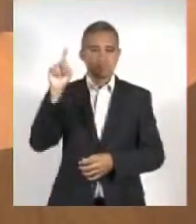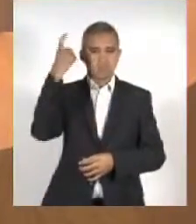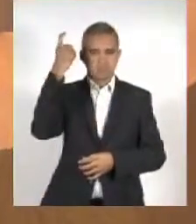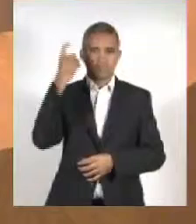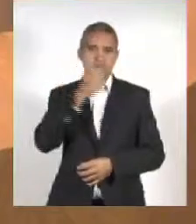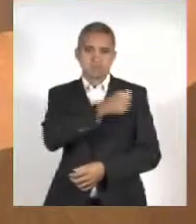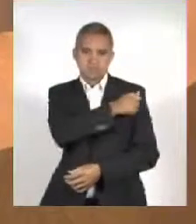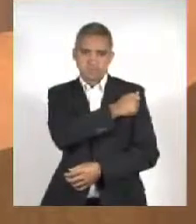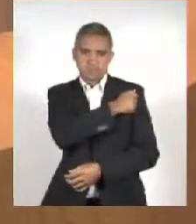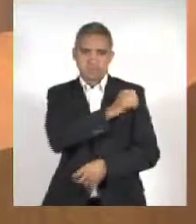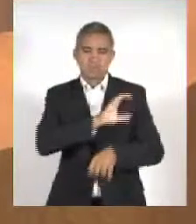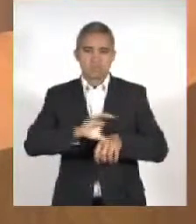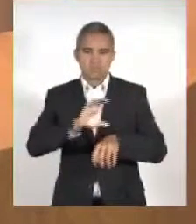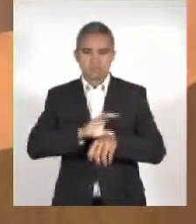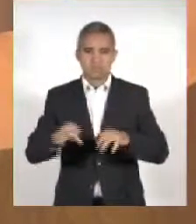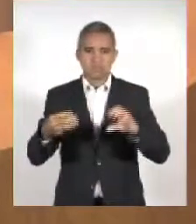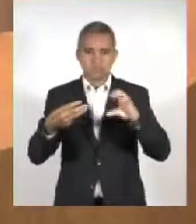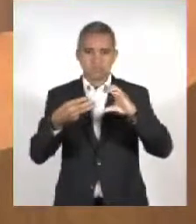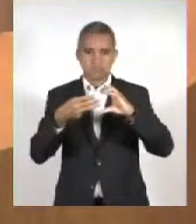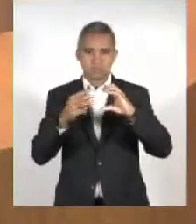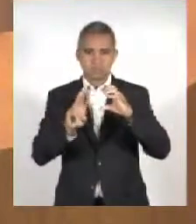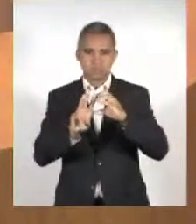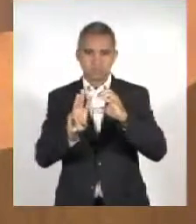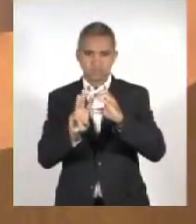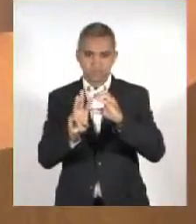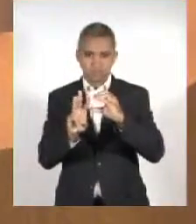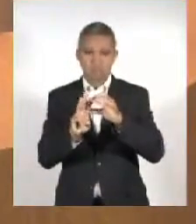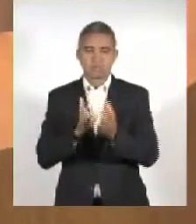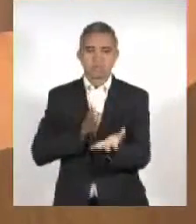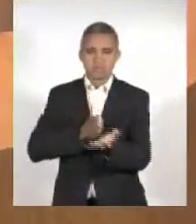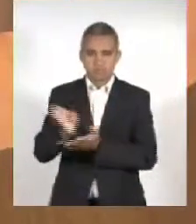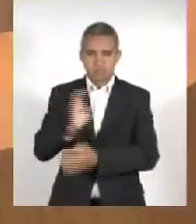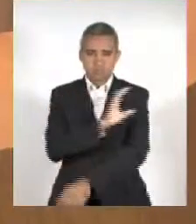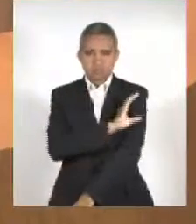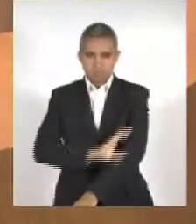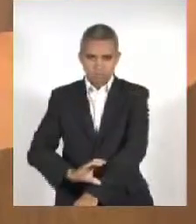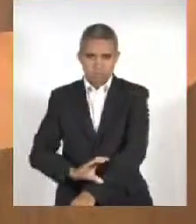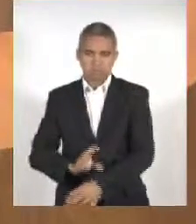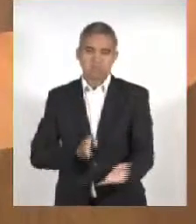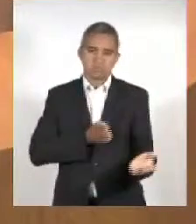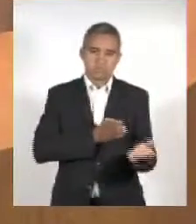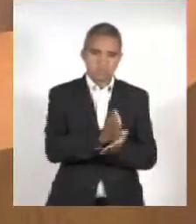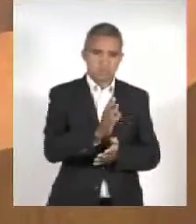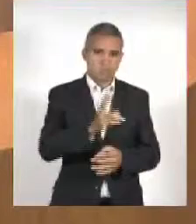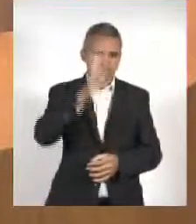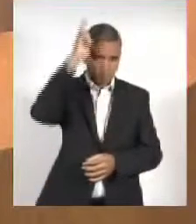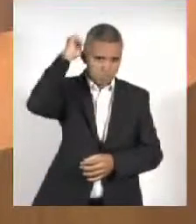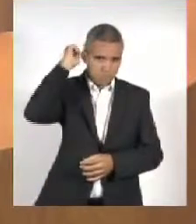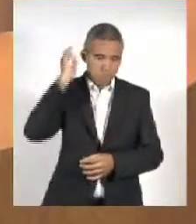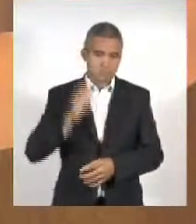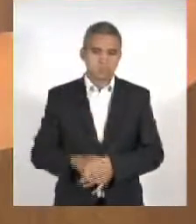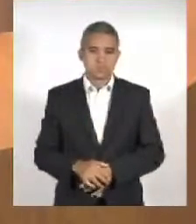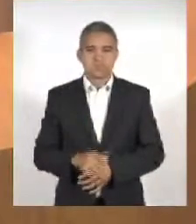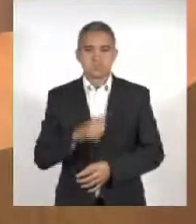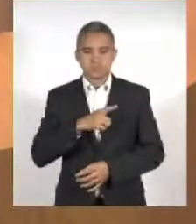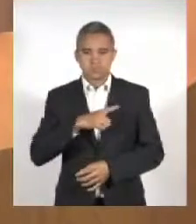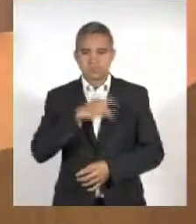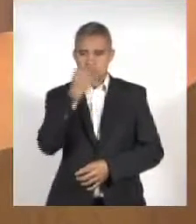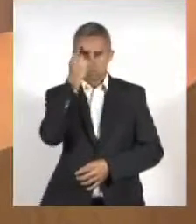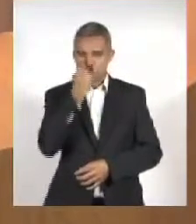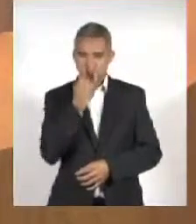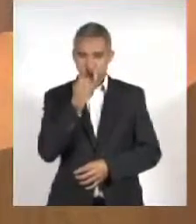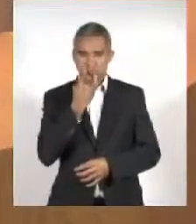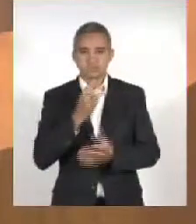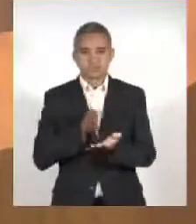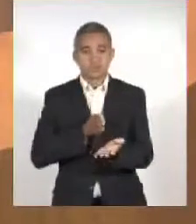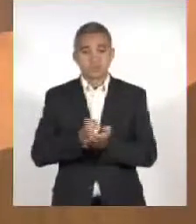Wellington, aprovados em concurso público, aprovados em vestibular. Nós temos o caso de um aluno deficiente visual